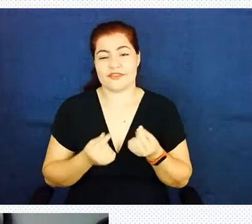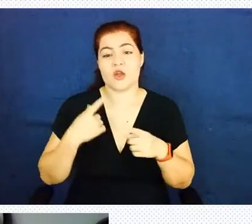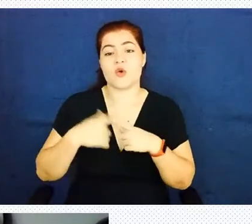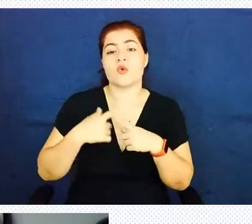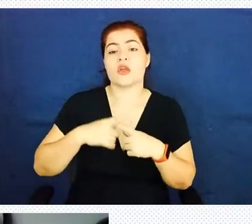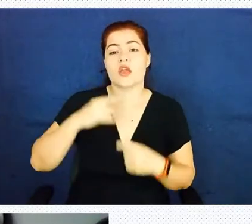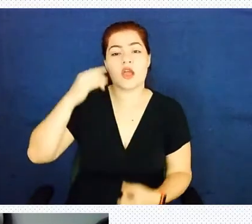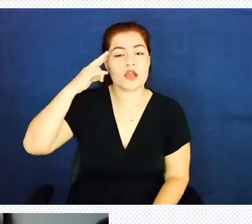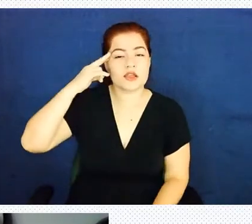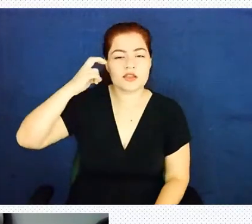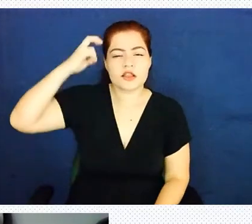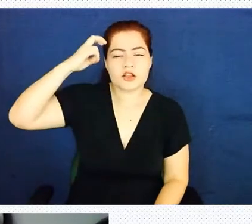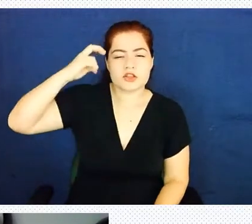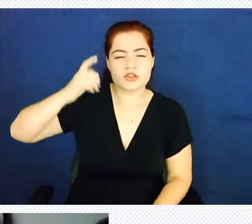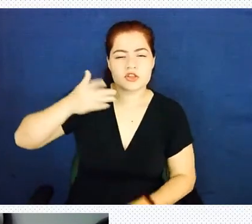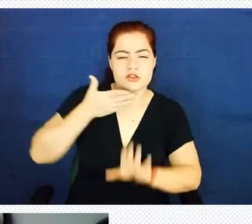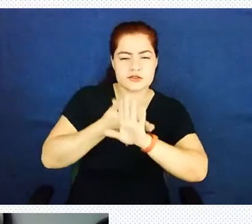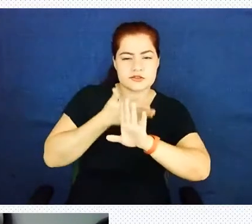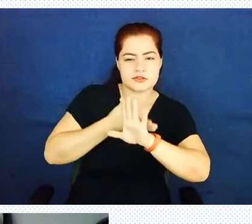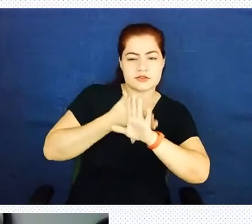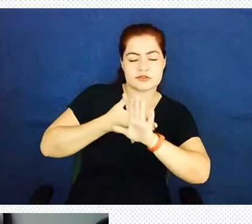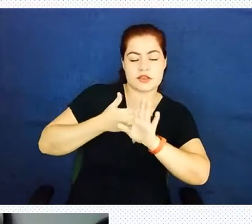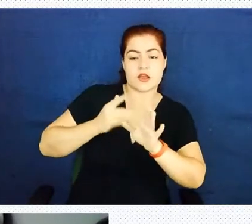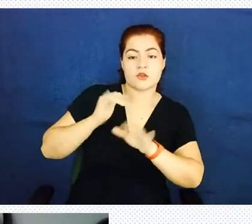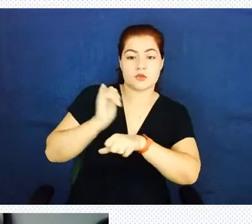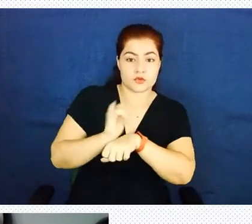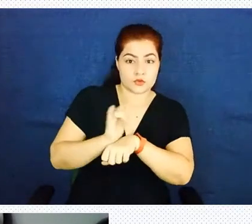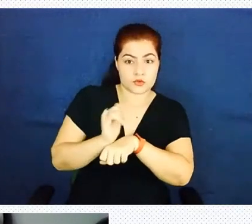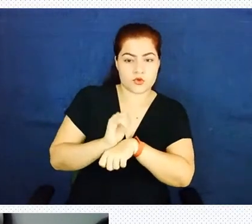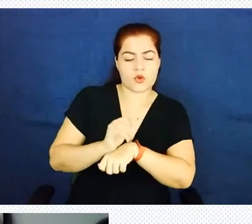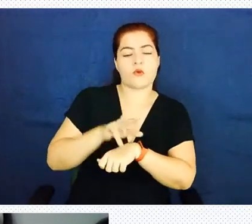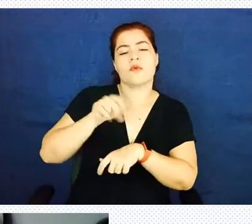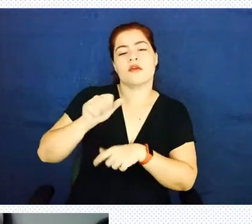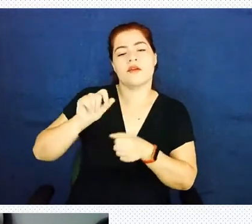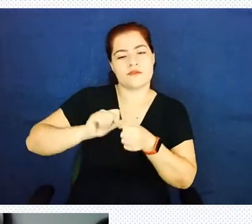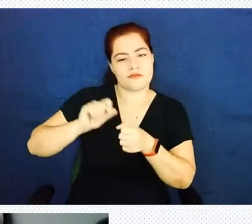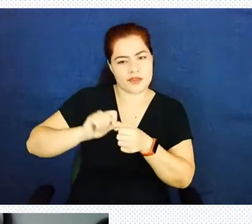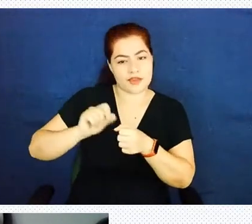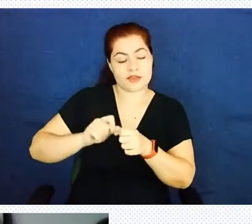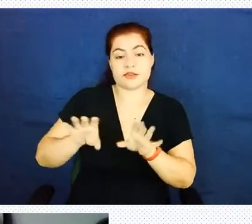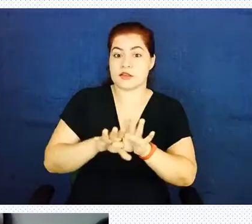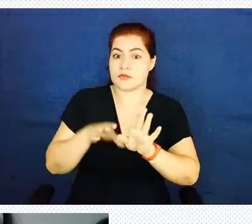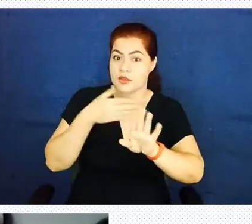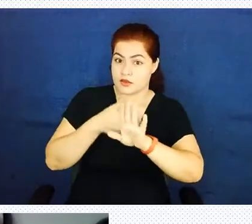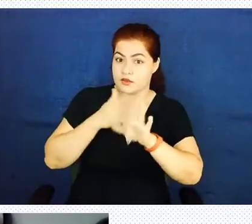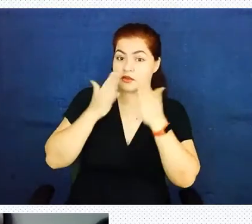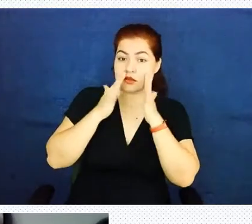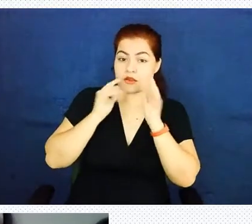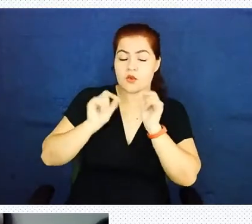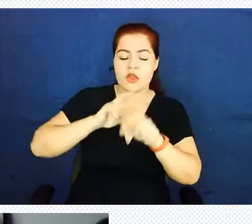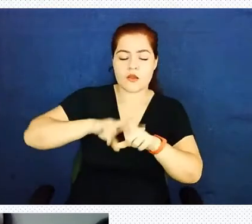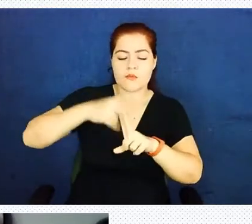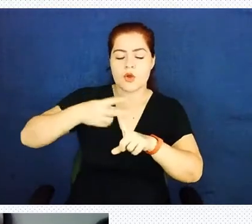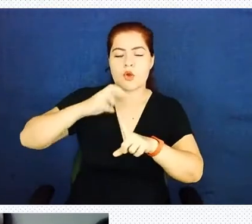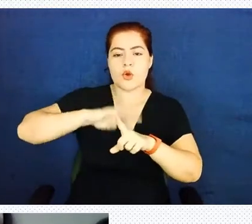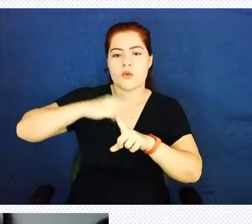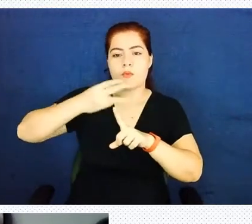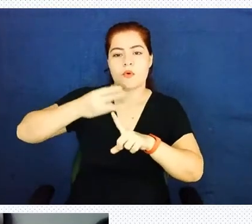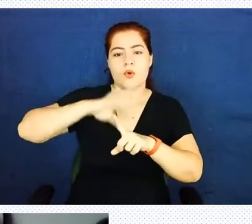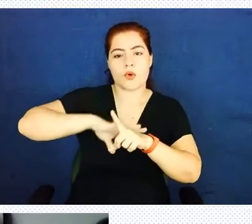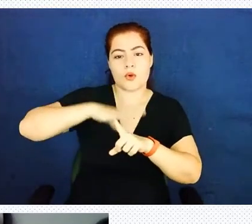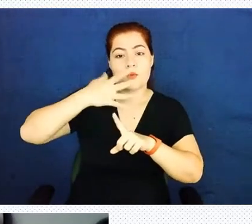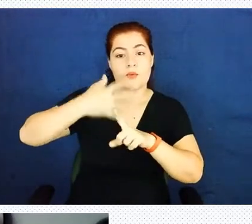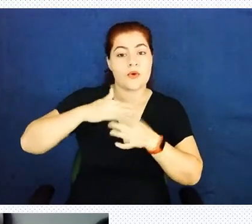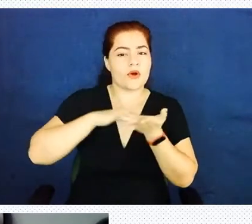inteligência artificial que está por trás do YouTube vai fazer aí, e do Facebook, multiplicar essas mensagens.